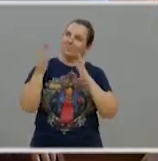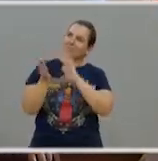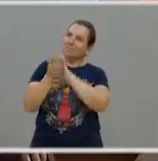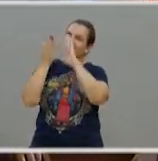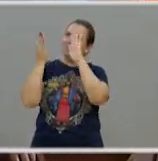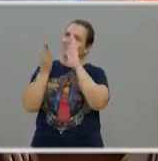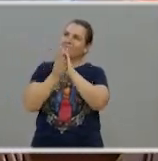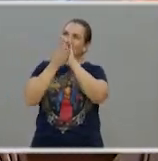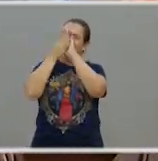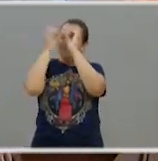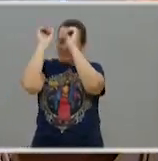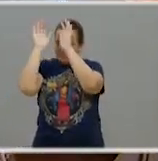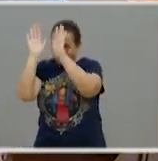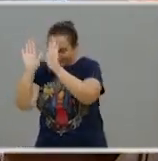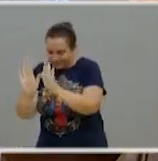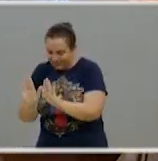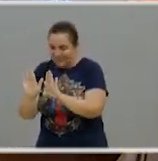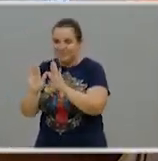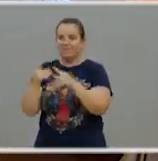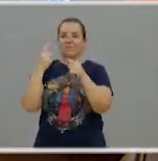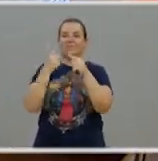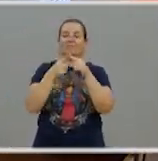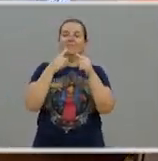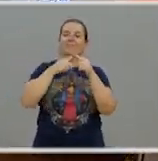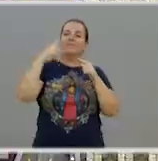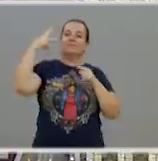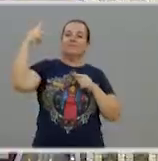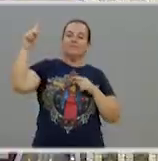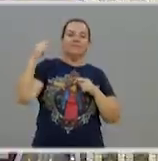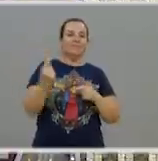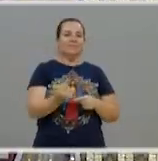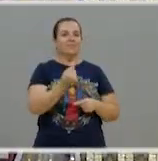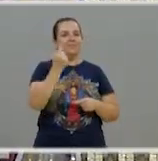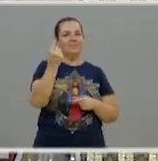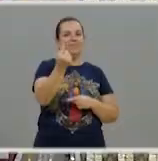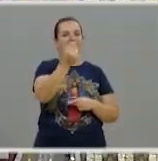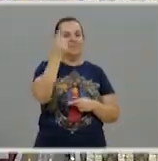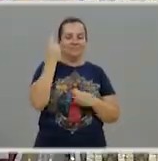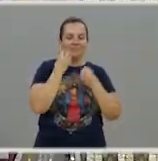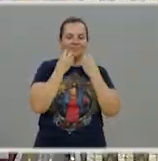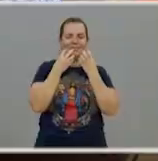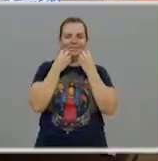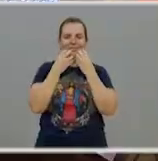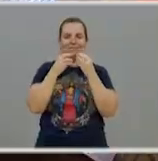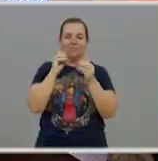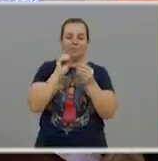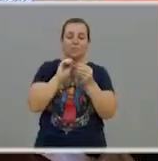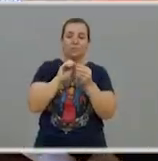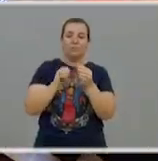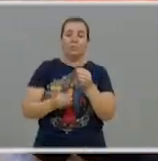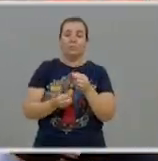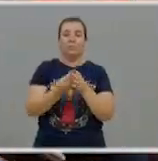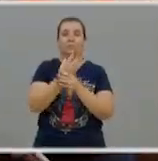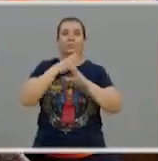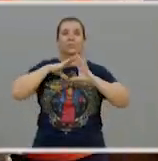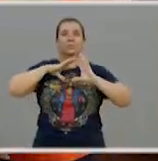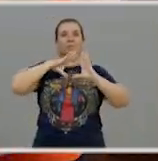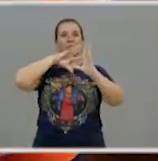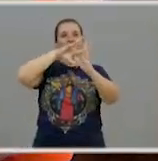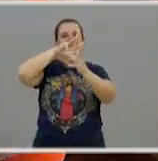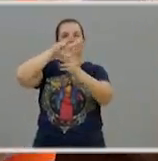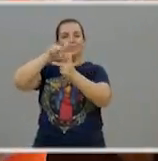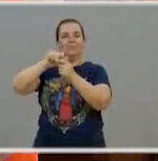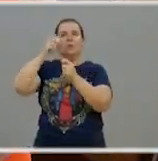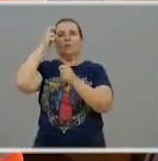louvamos e bendizemos por vossa infinita bondade, criastes o universo